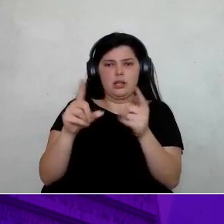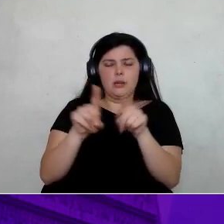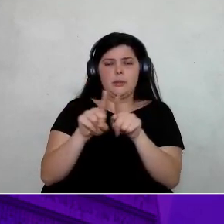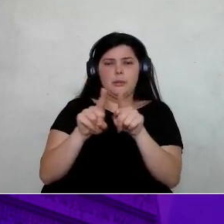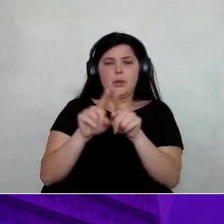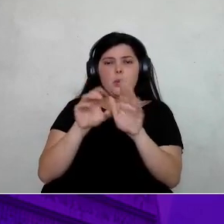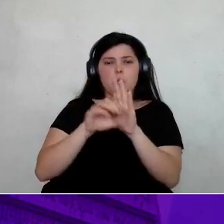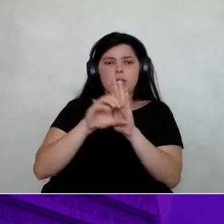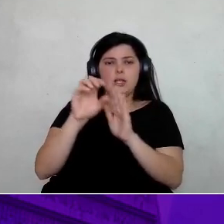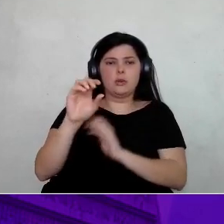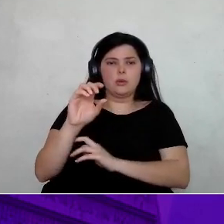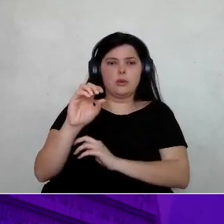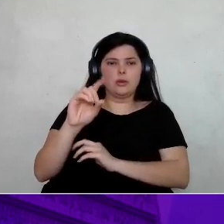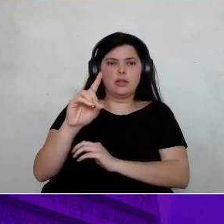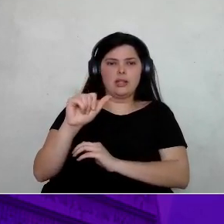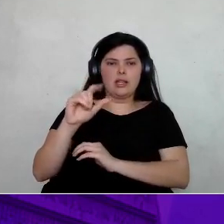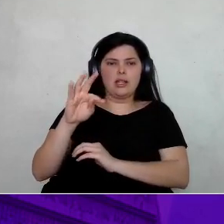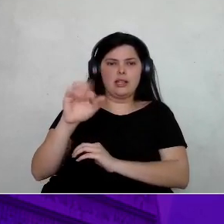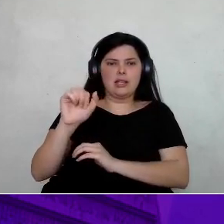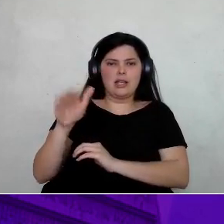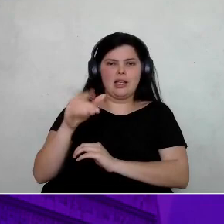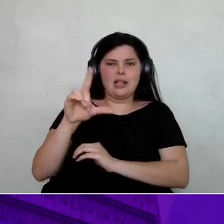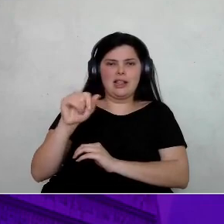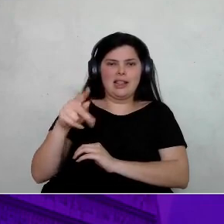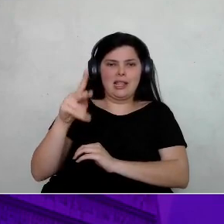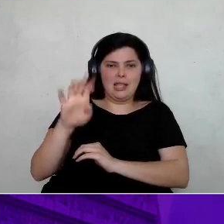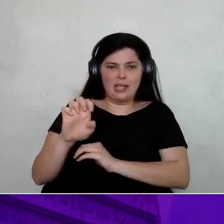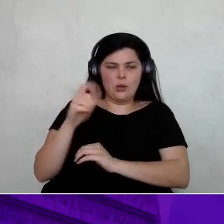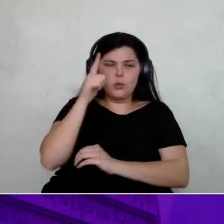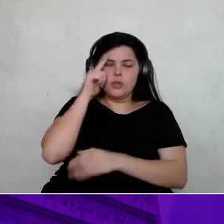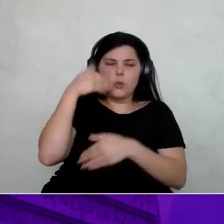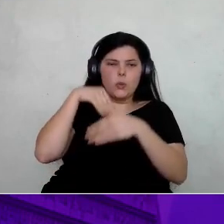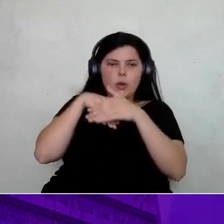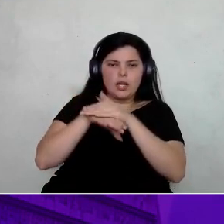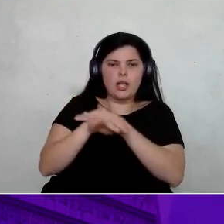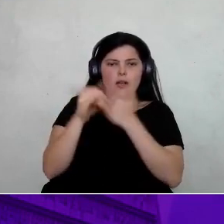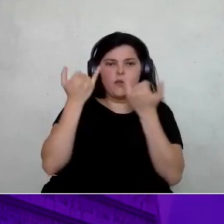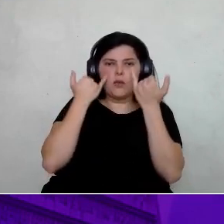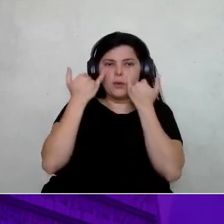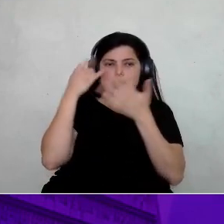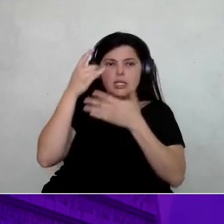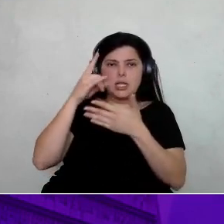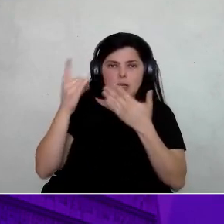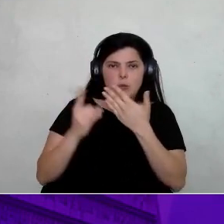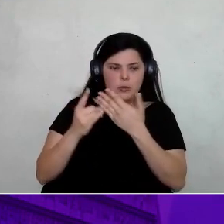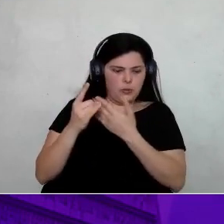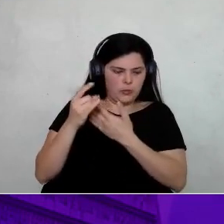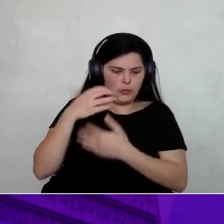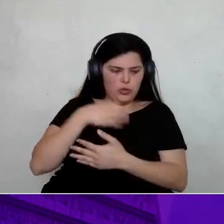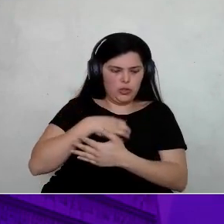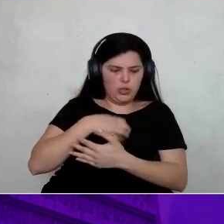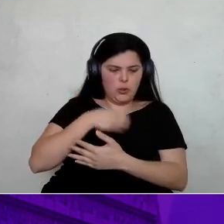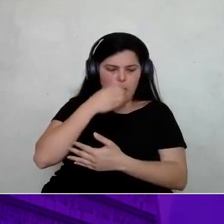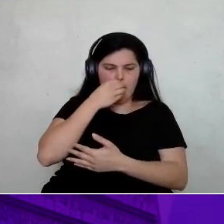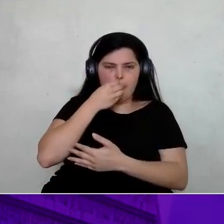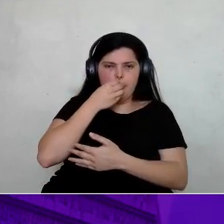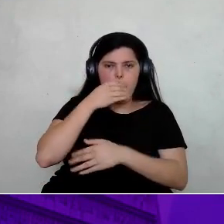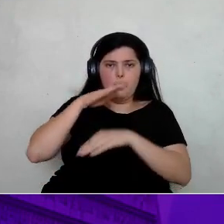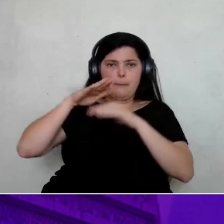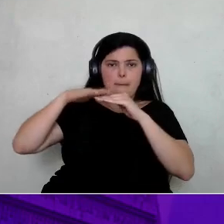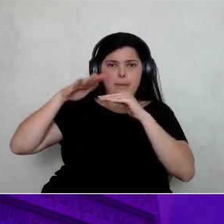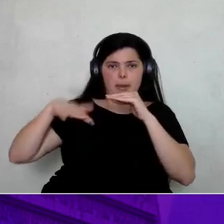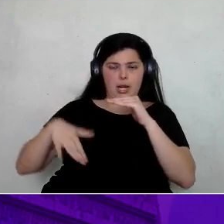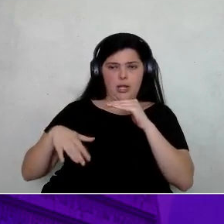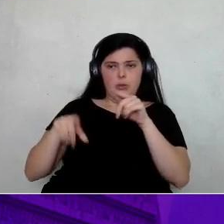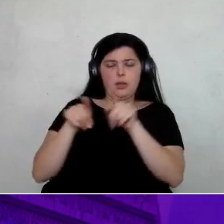lake. A gente conseguiu ali armazenar aquele dado de uma forma mais baixo custo, né,